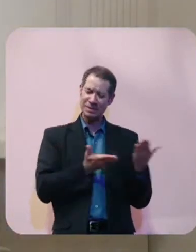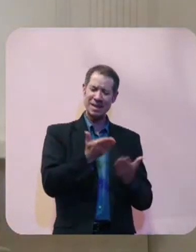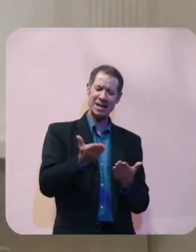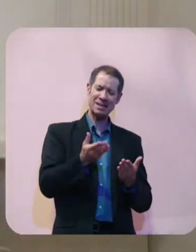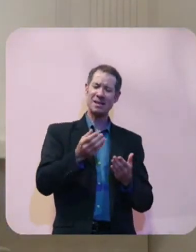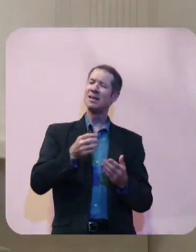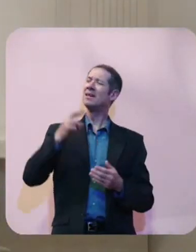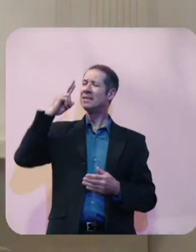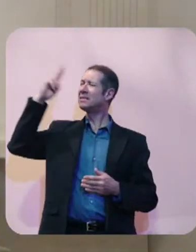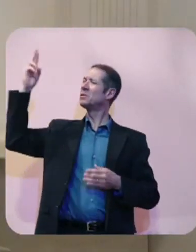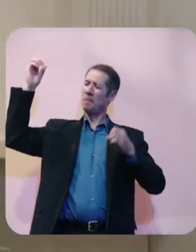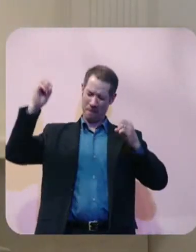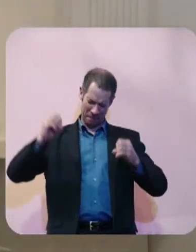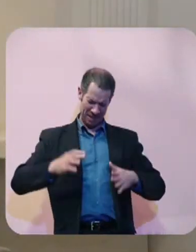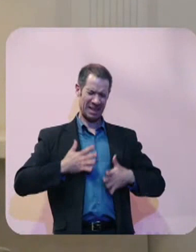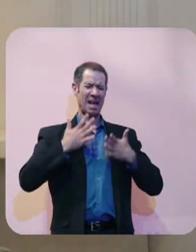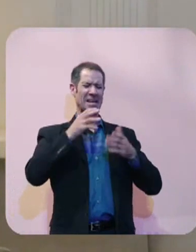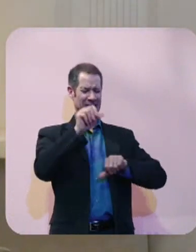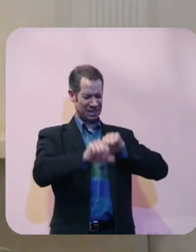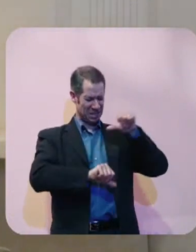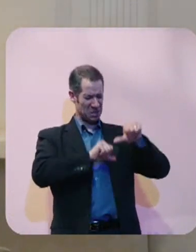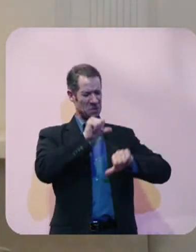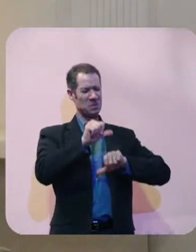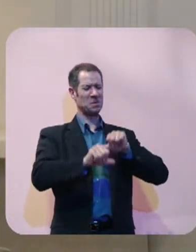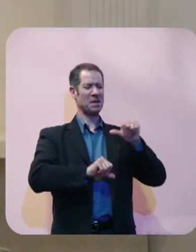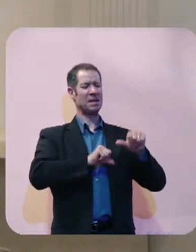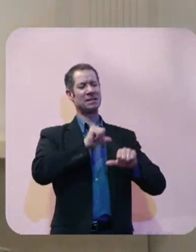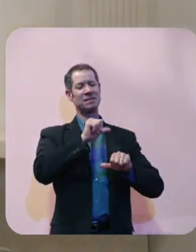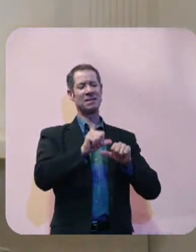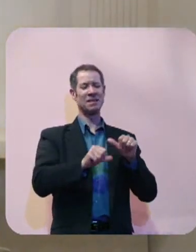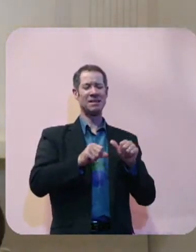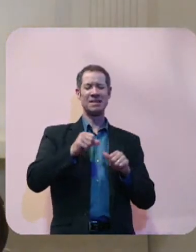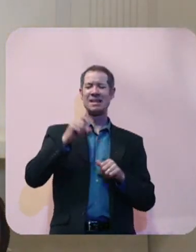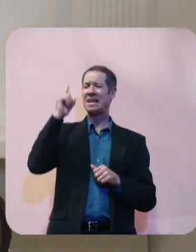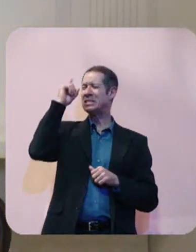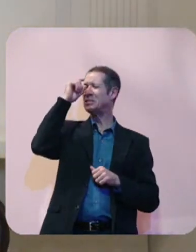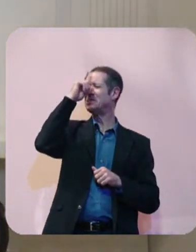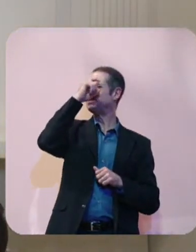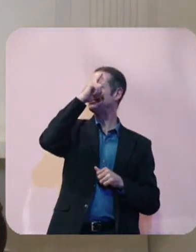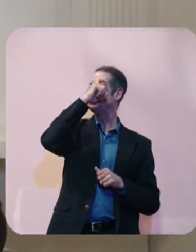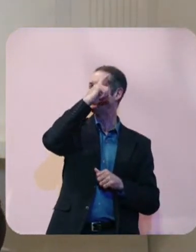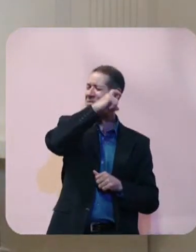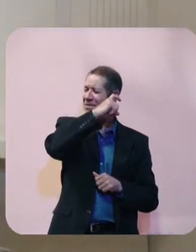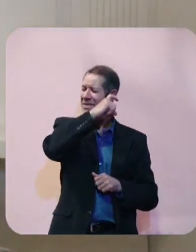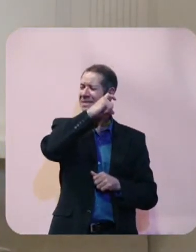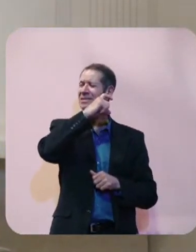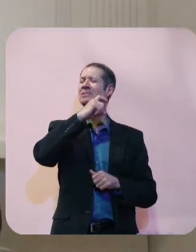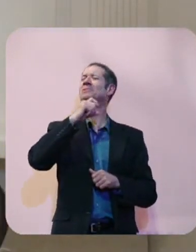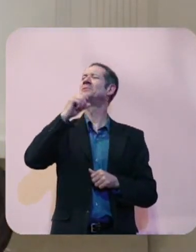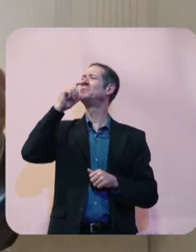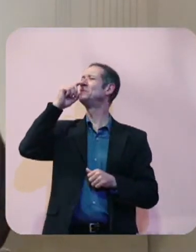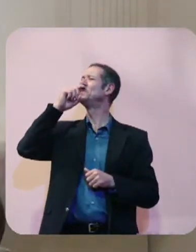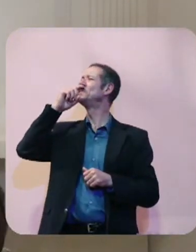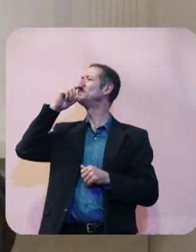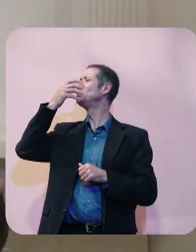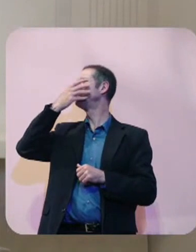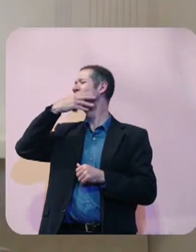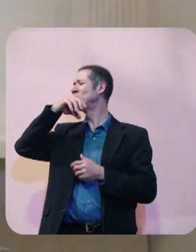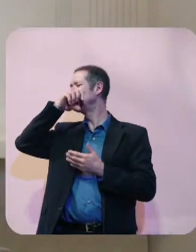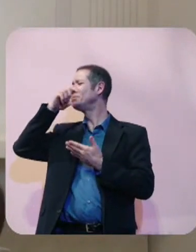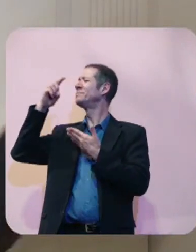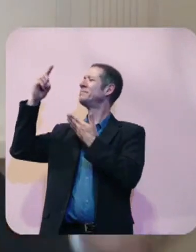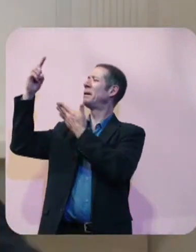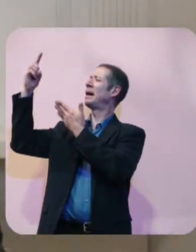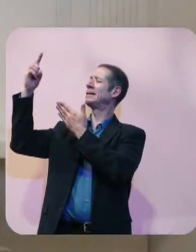restauração e transformação. Ó Pai, o que eu estou pedindo não é fácil de ser produzido, e vou dizer, talvez, do ponto de vista